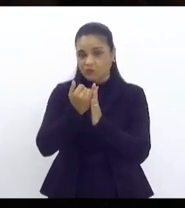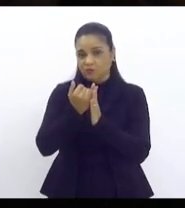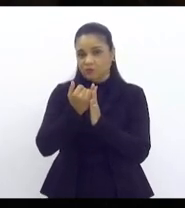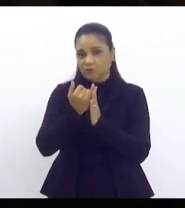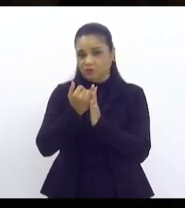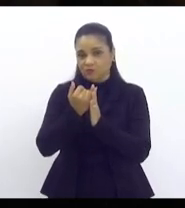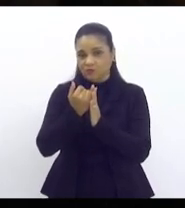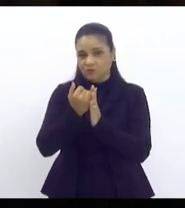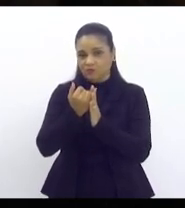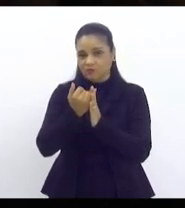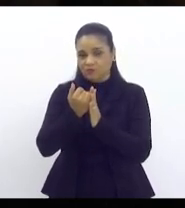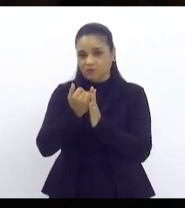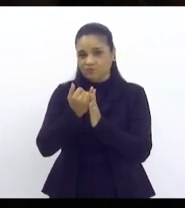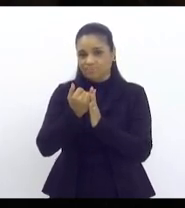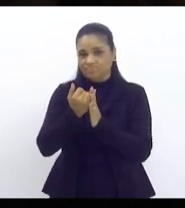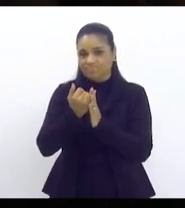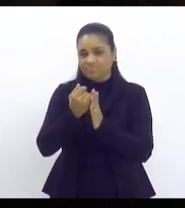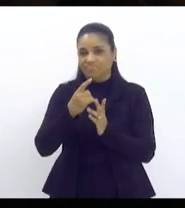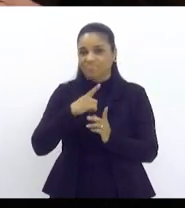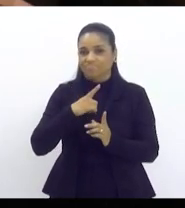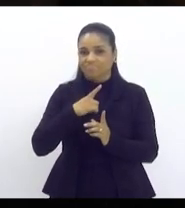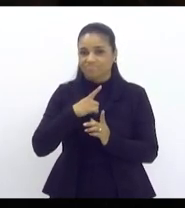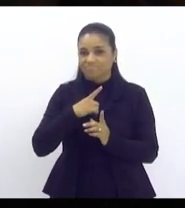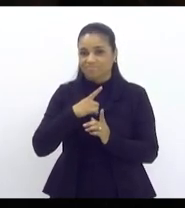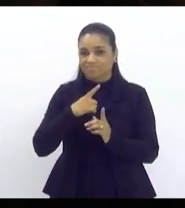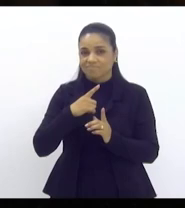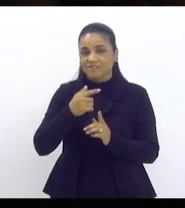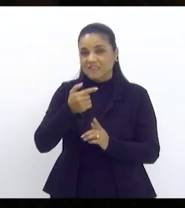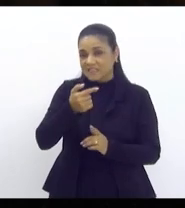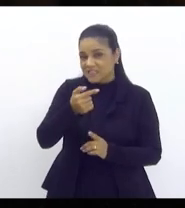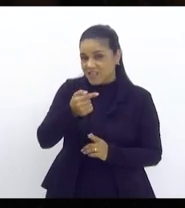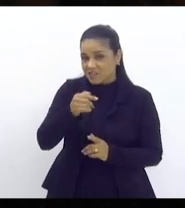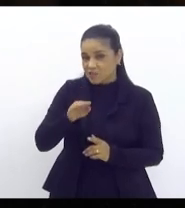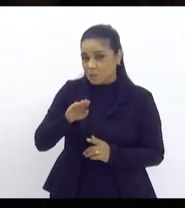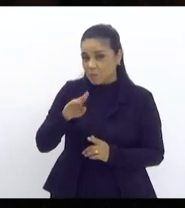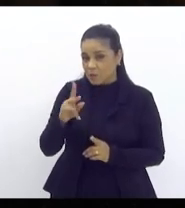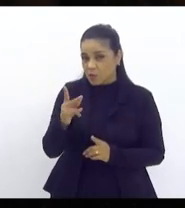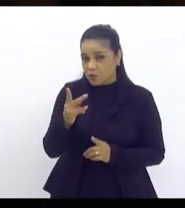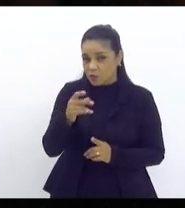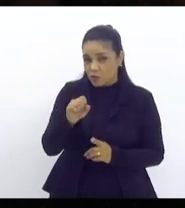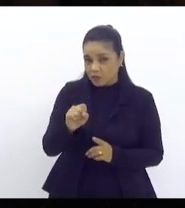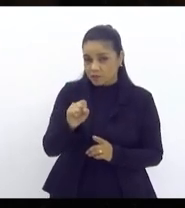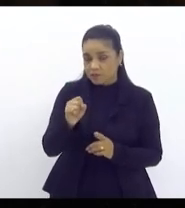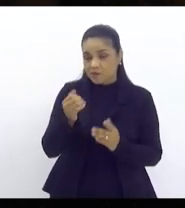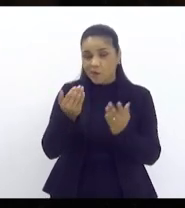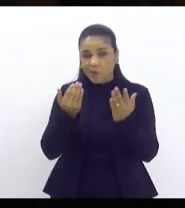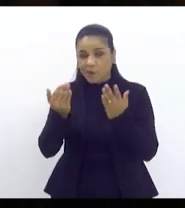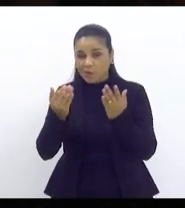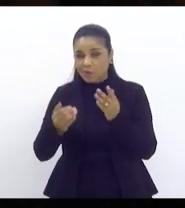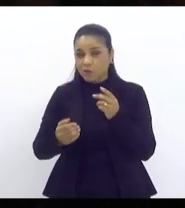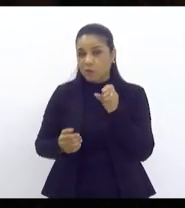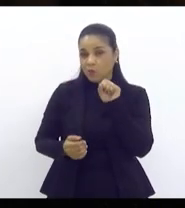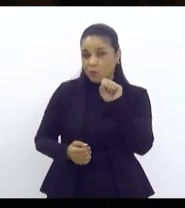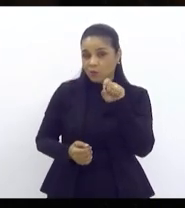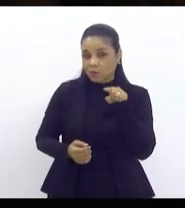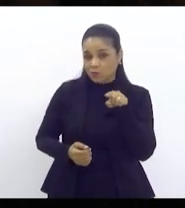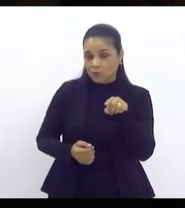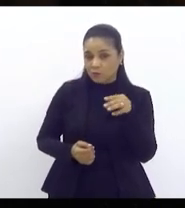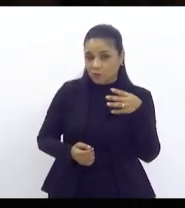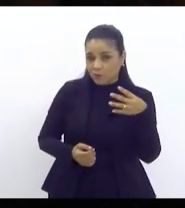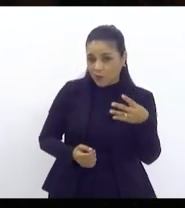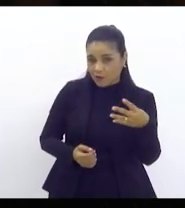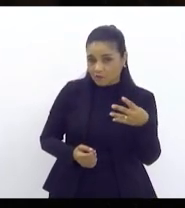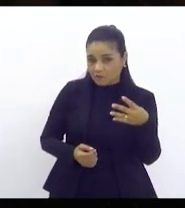meu rombo 7, comparado com 8,4, a senhora